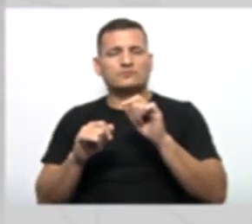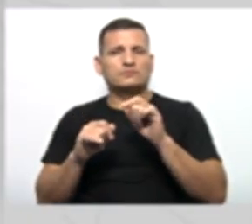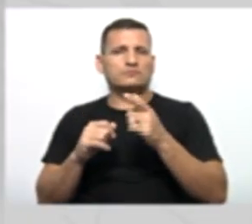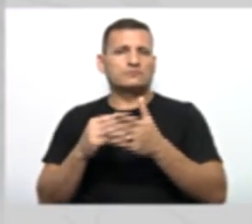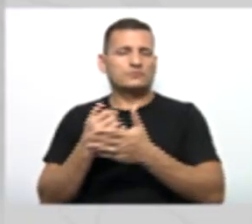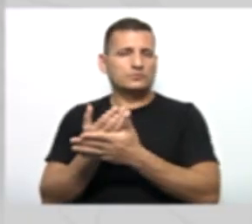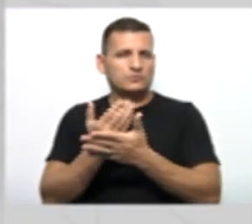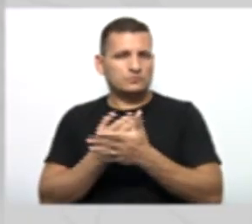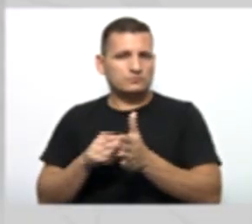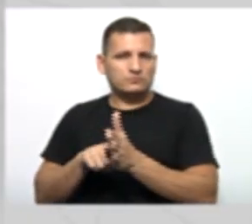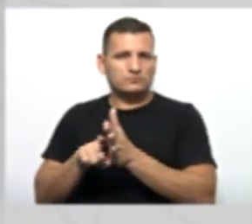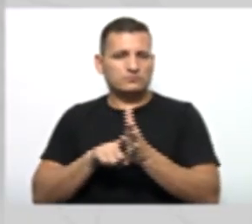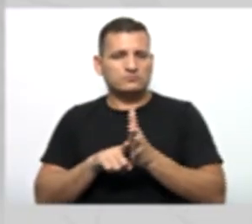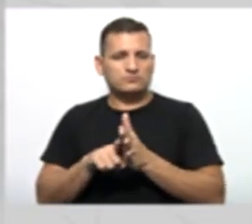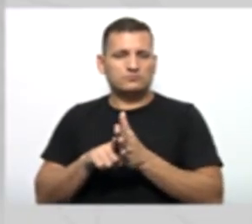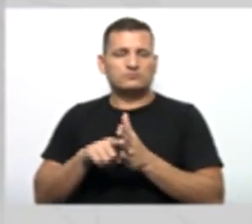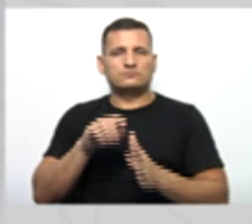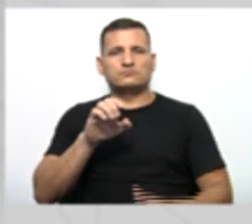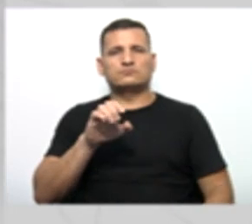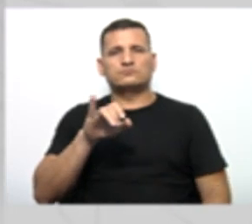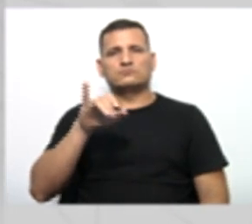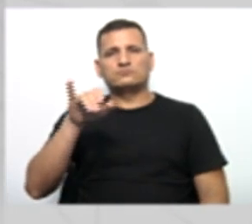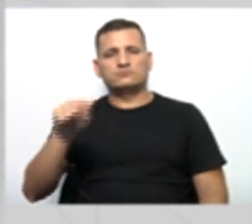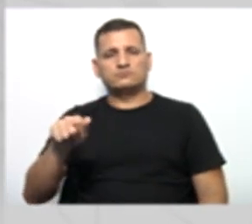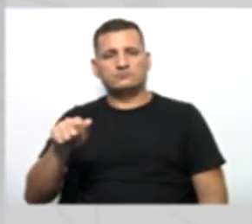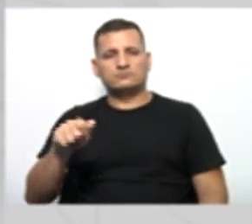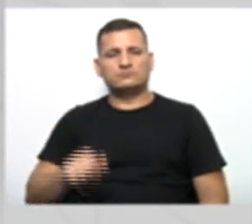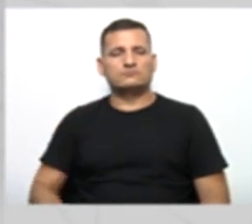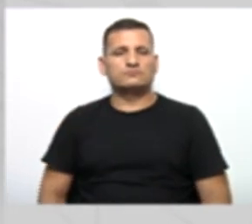Impacto Ambiental, o EIA.